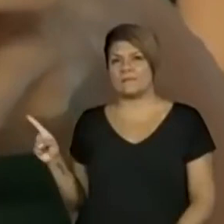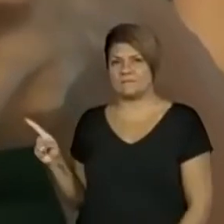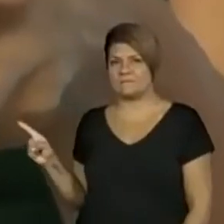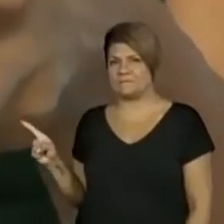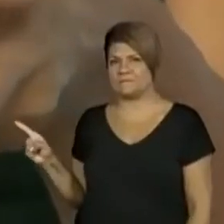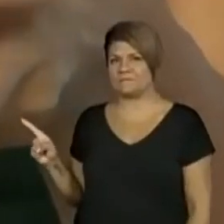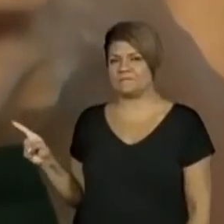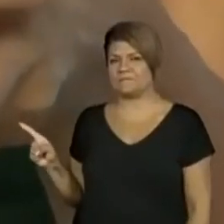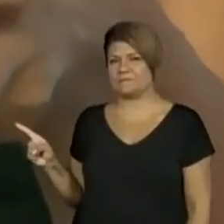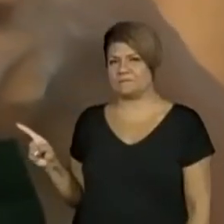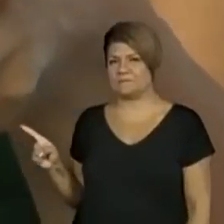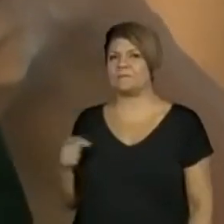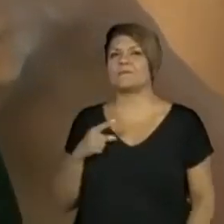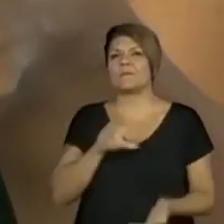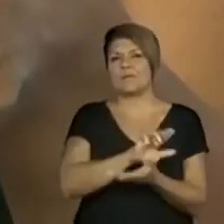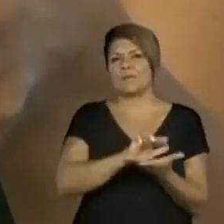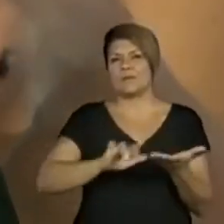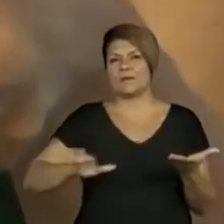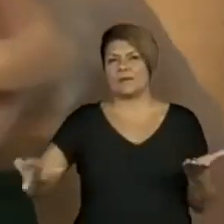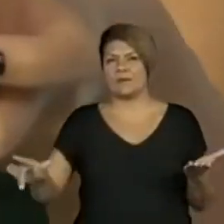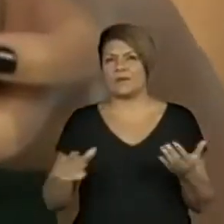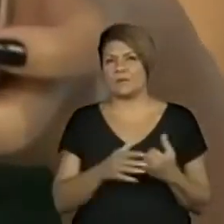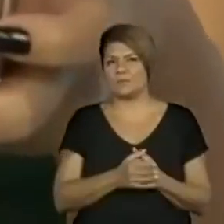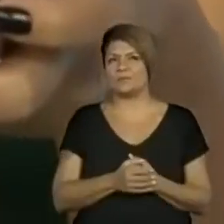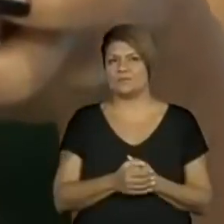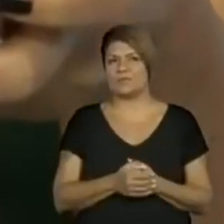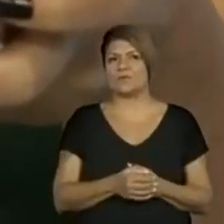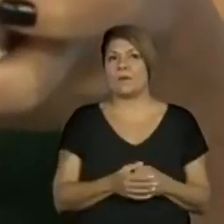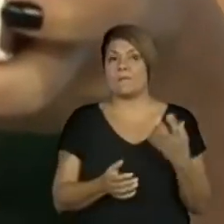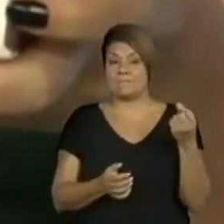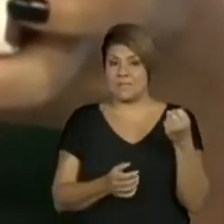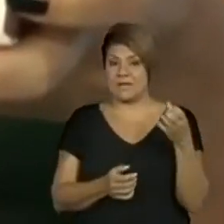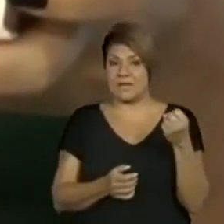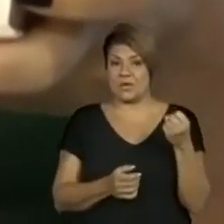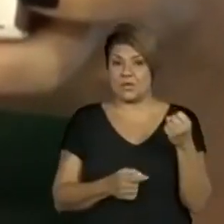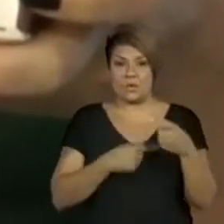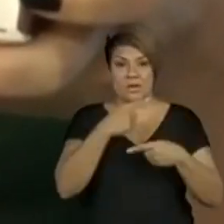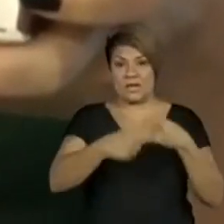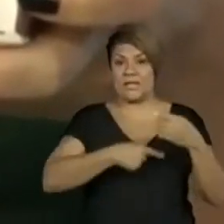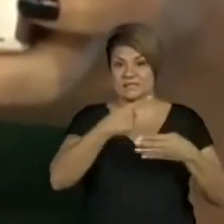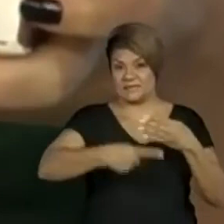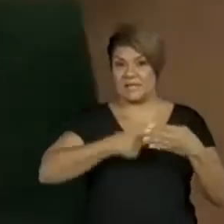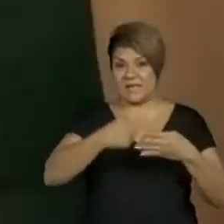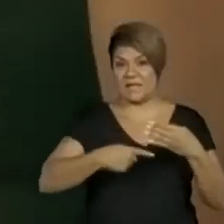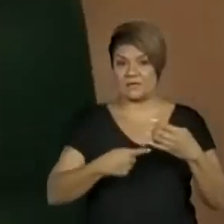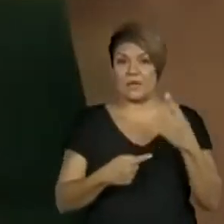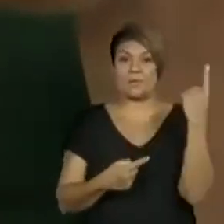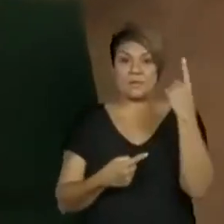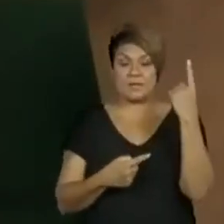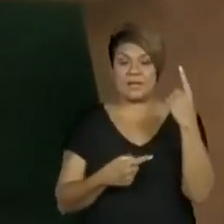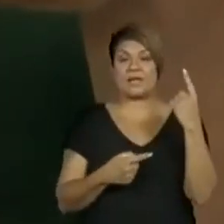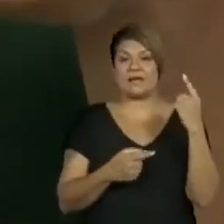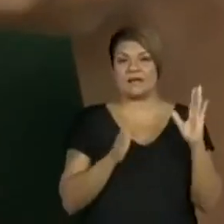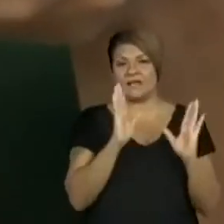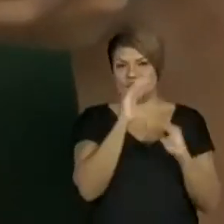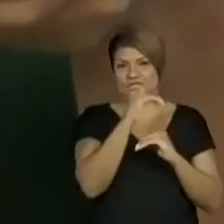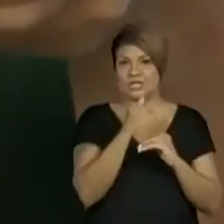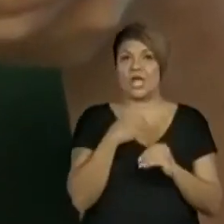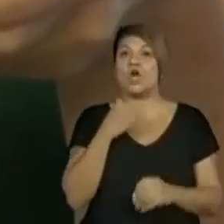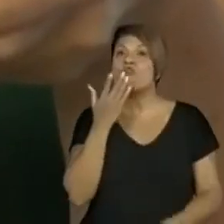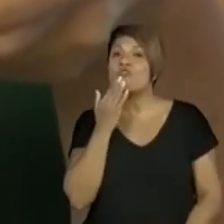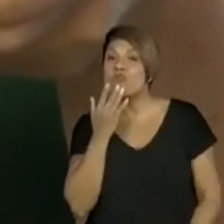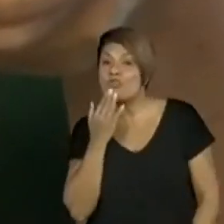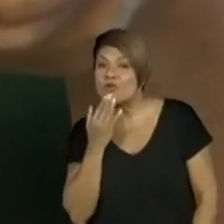e várias cores já foi reciclado várias vezes o que está em branco nunca foi reciclado e a primeira caixinha legal para a gente